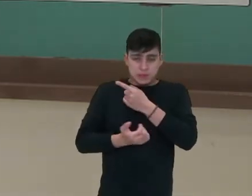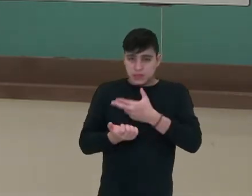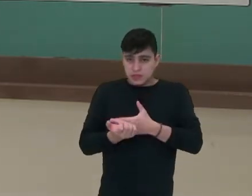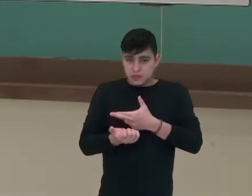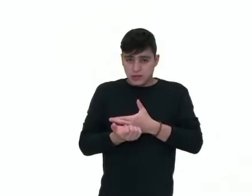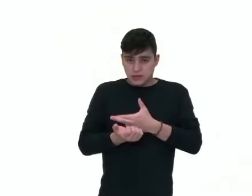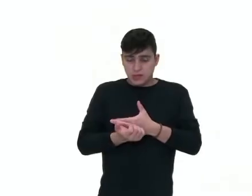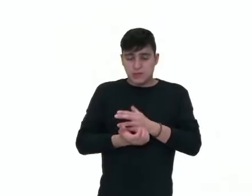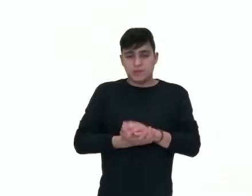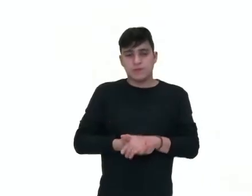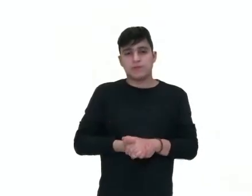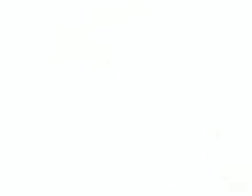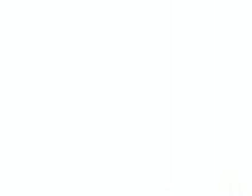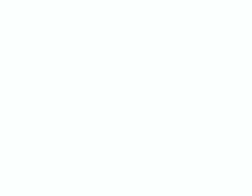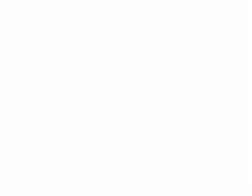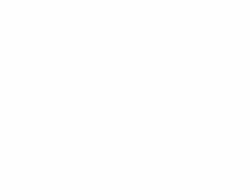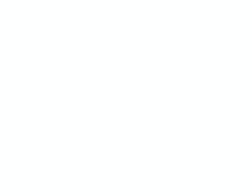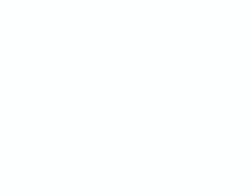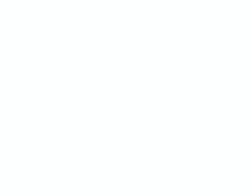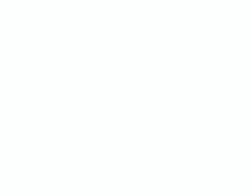ritmo.